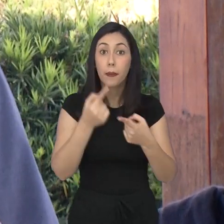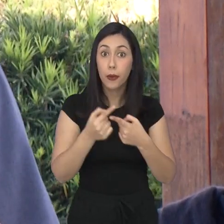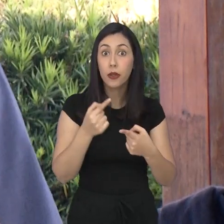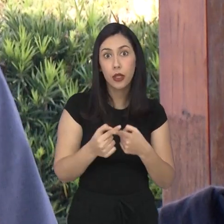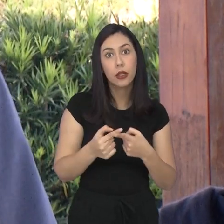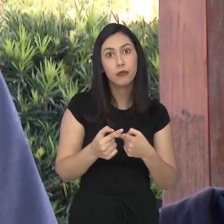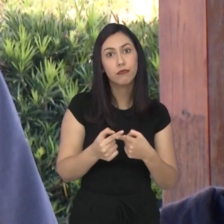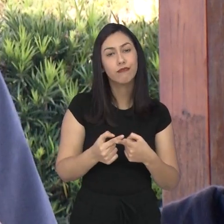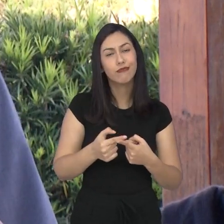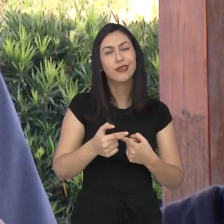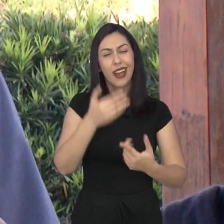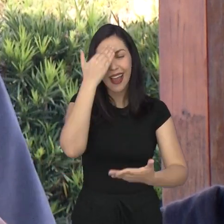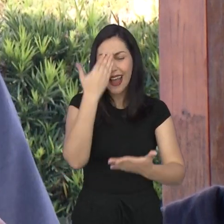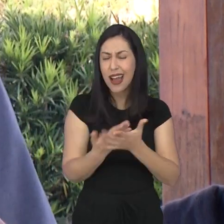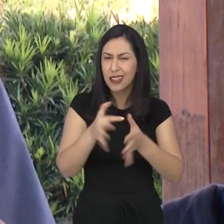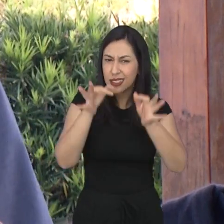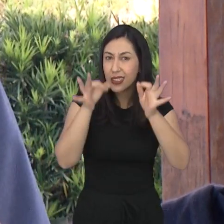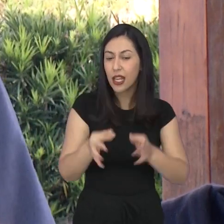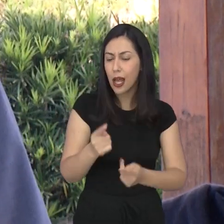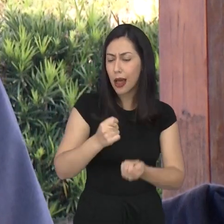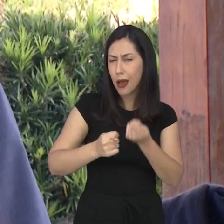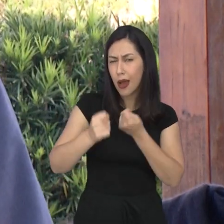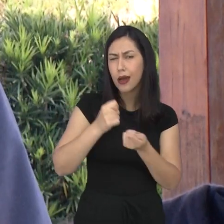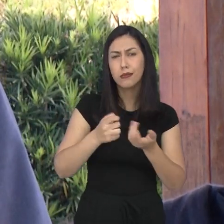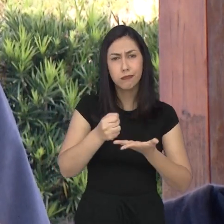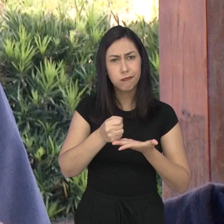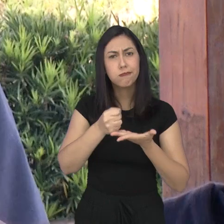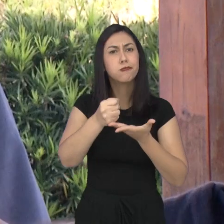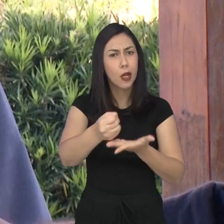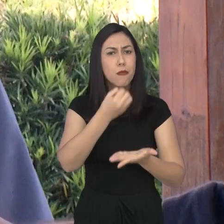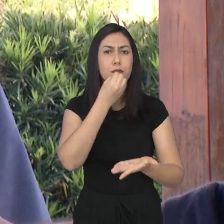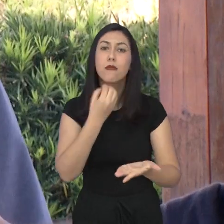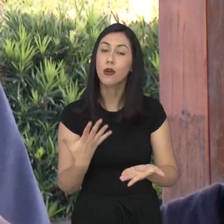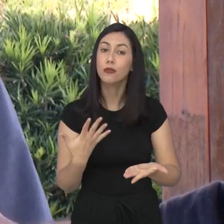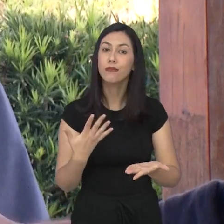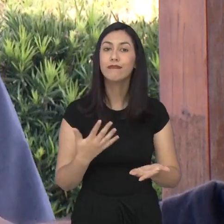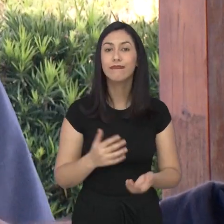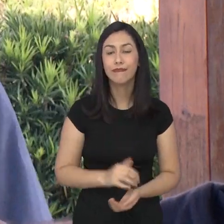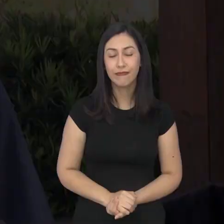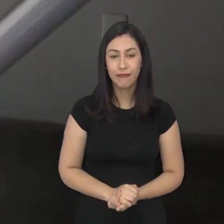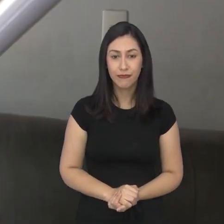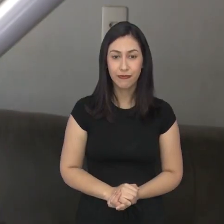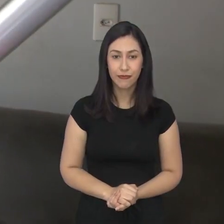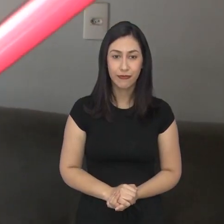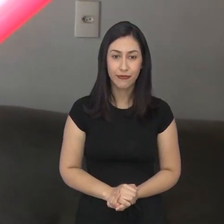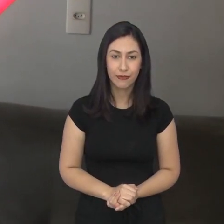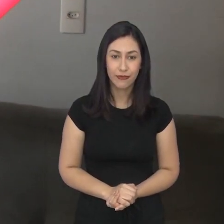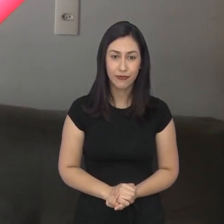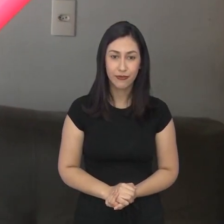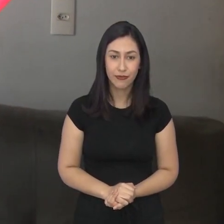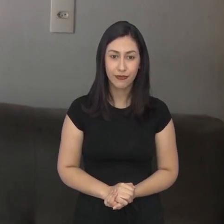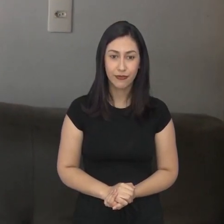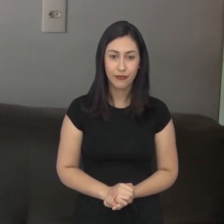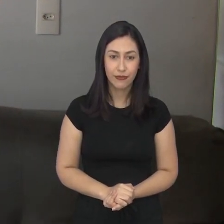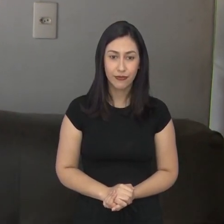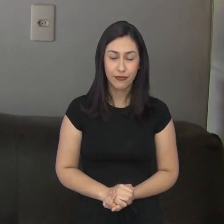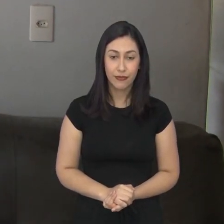um segmento que temos certeza que economicamente ele é bom e é viável.